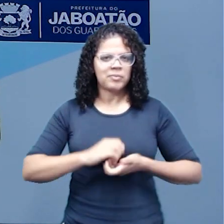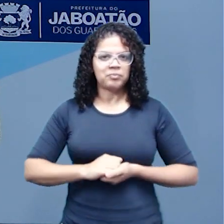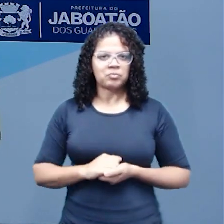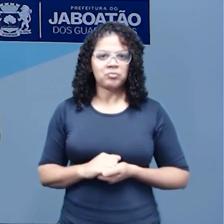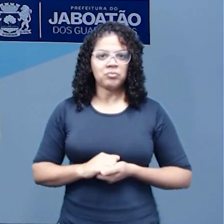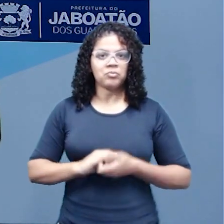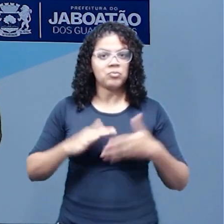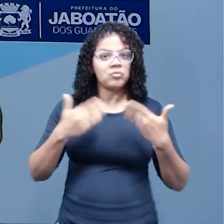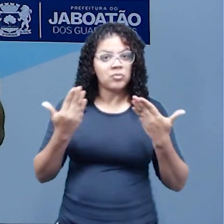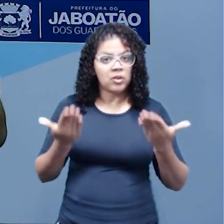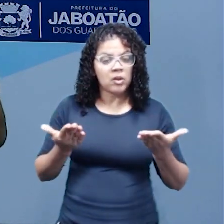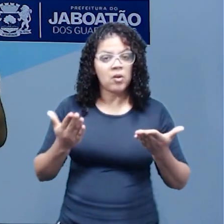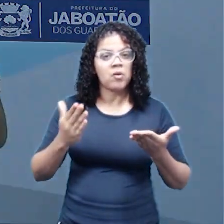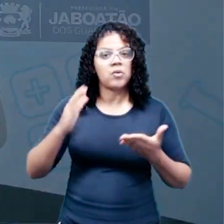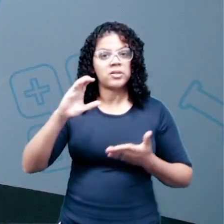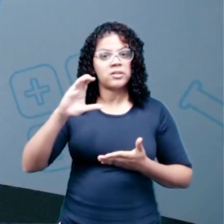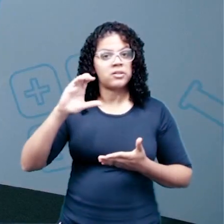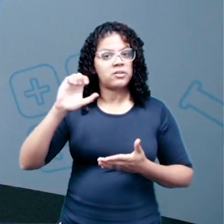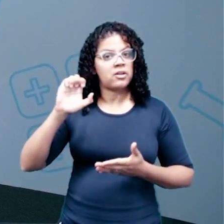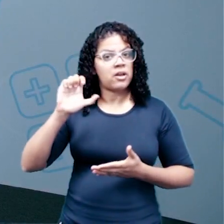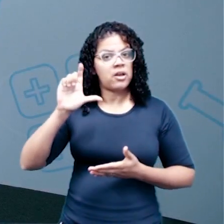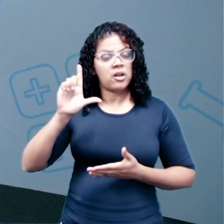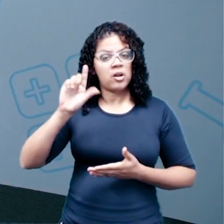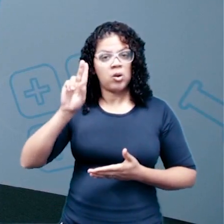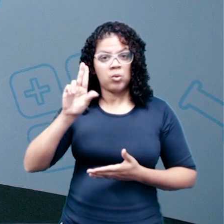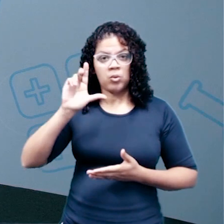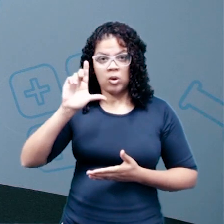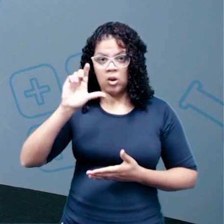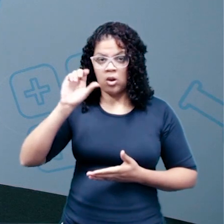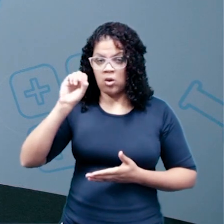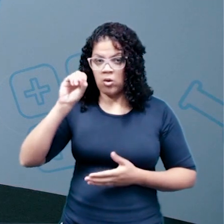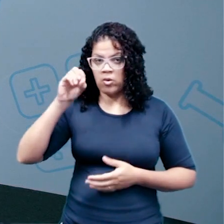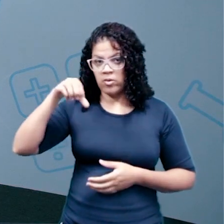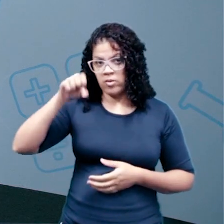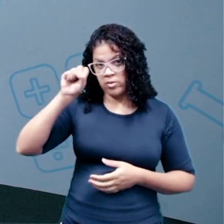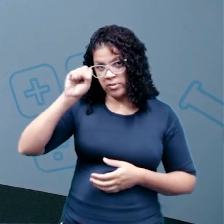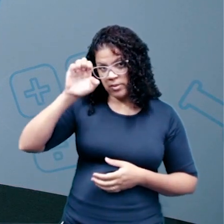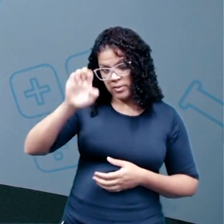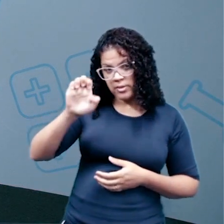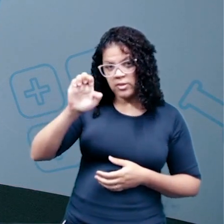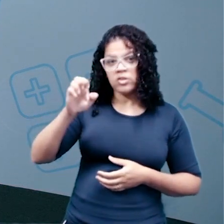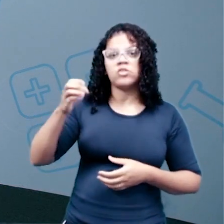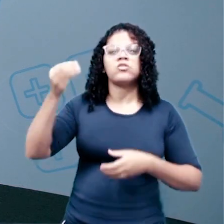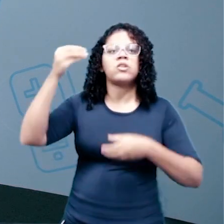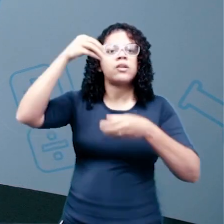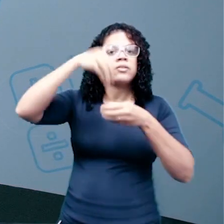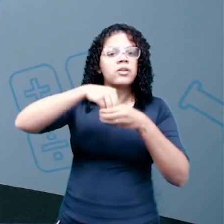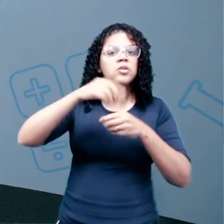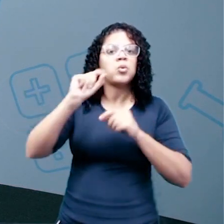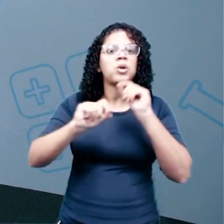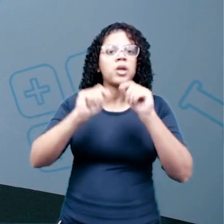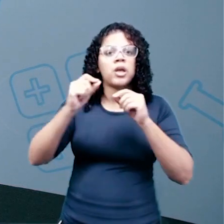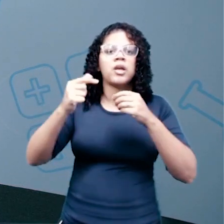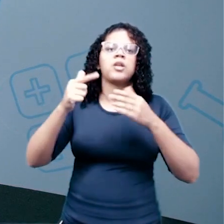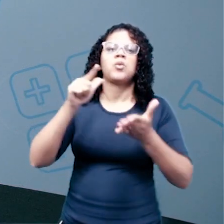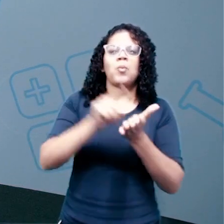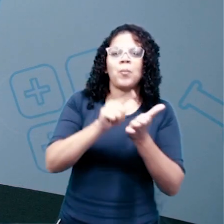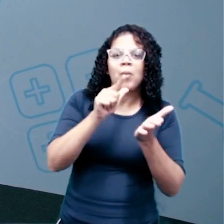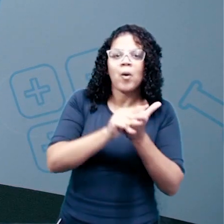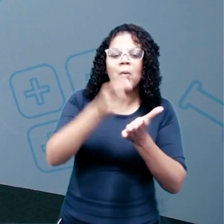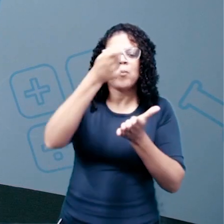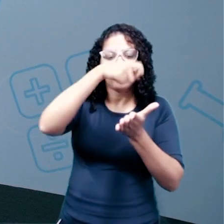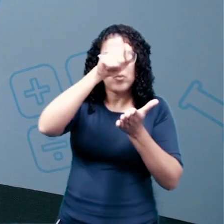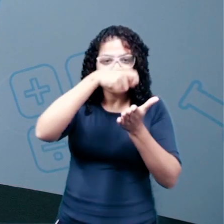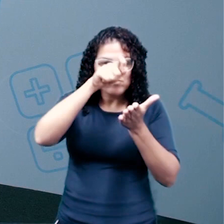a celulose é uma substância que está presente, principalmente, sabe onde? No papel que a gente escreve as